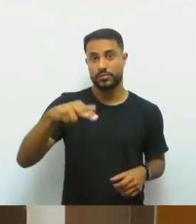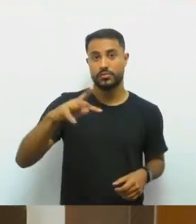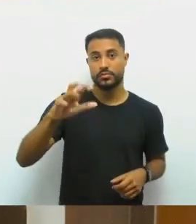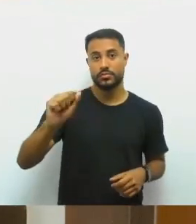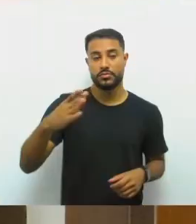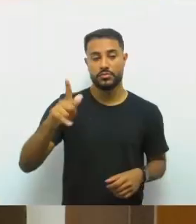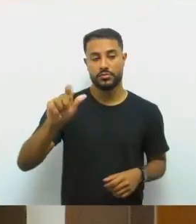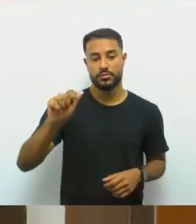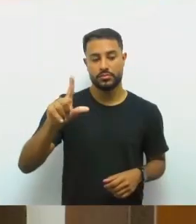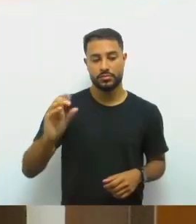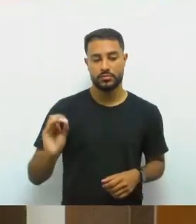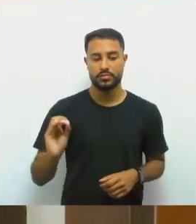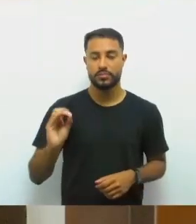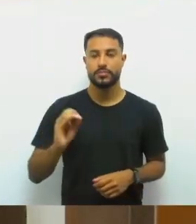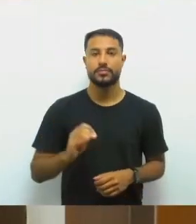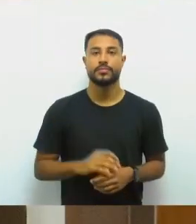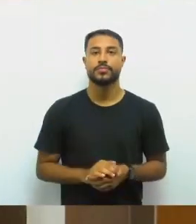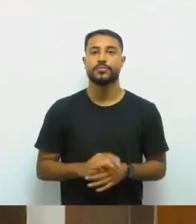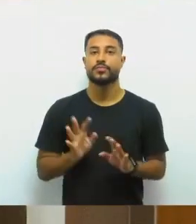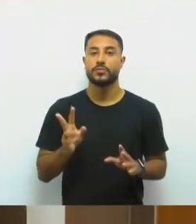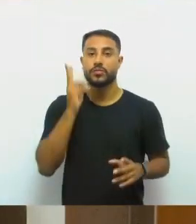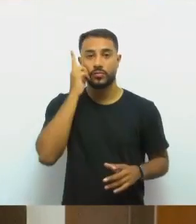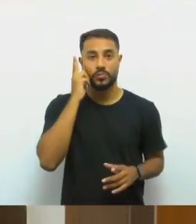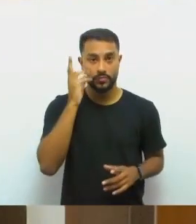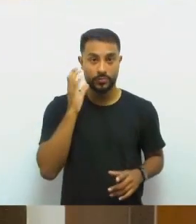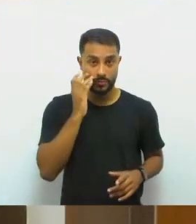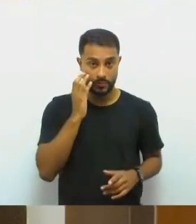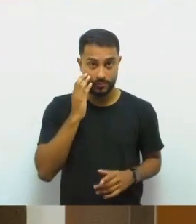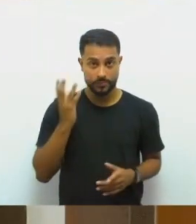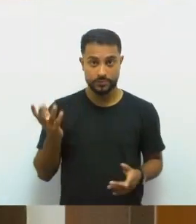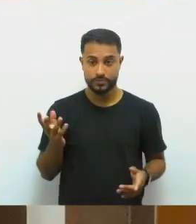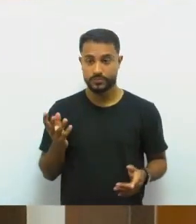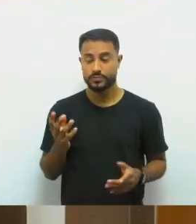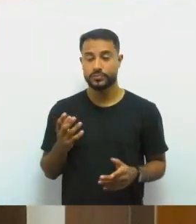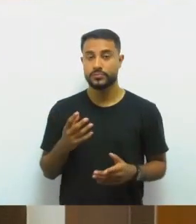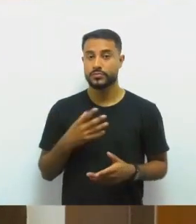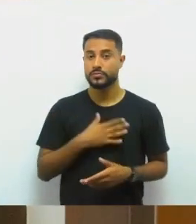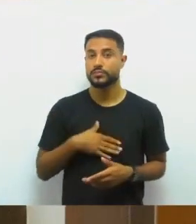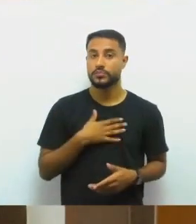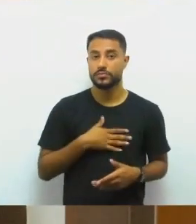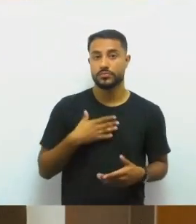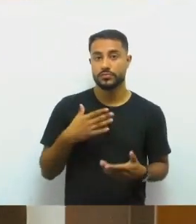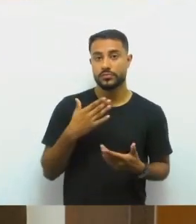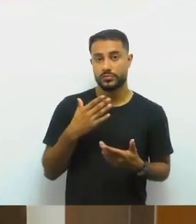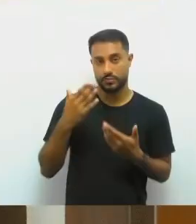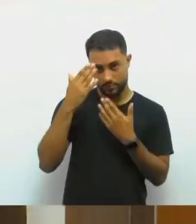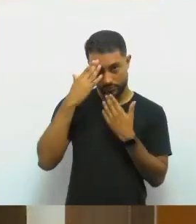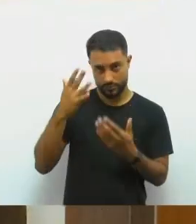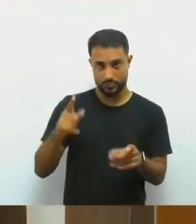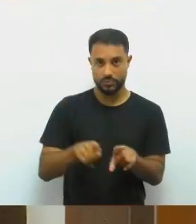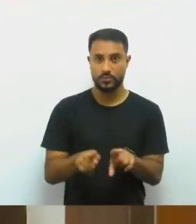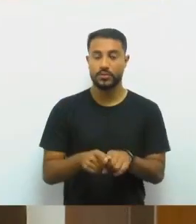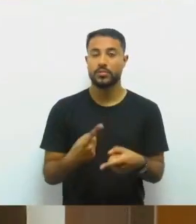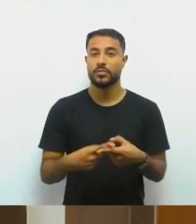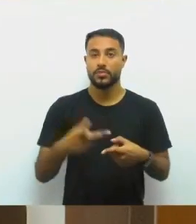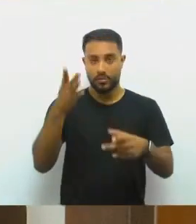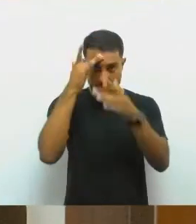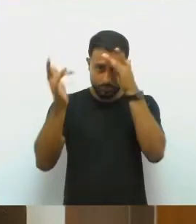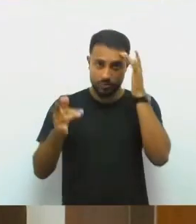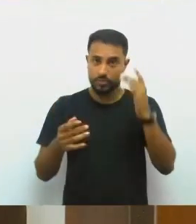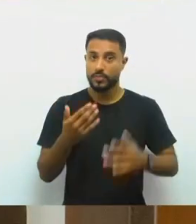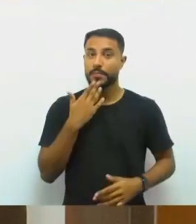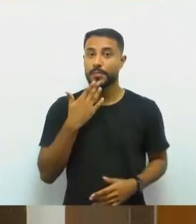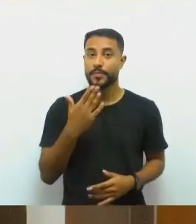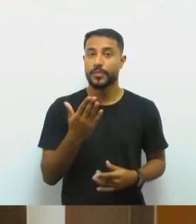aqui o líder do governo, que é o Elinho, o vereador. O pessoal do Cantagalo tem cobrado muito a obra do campo.